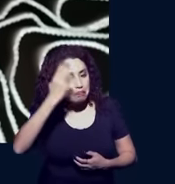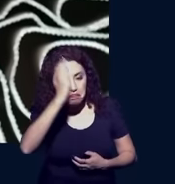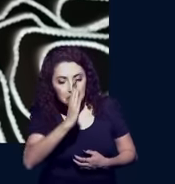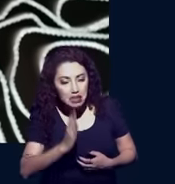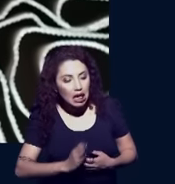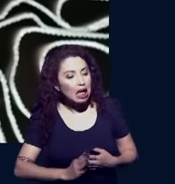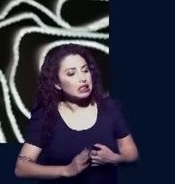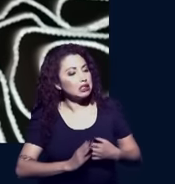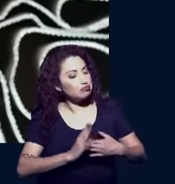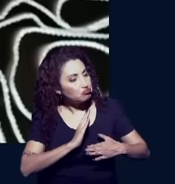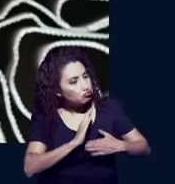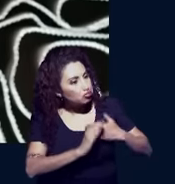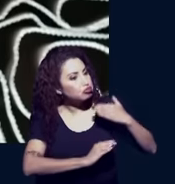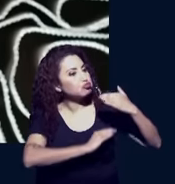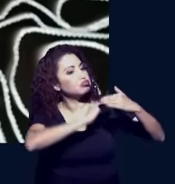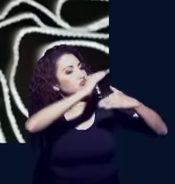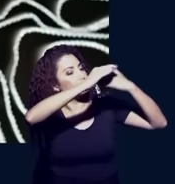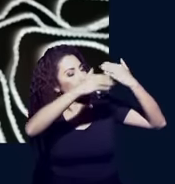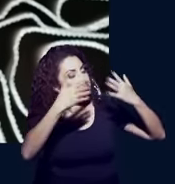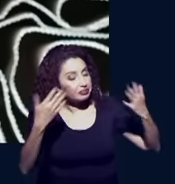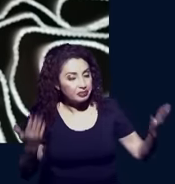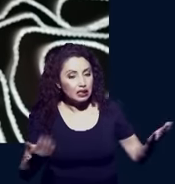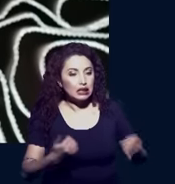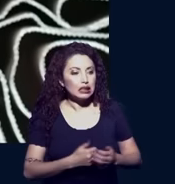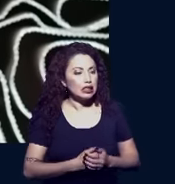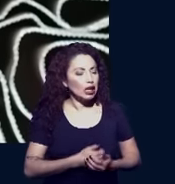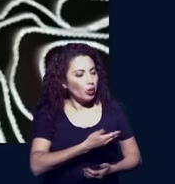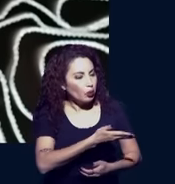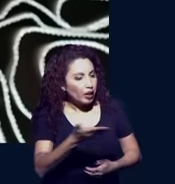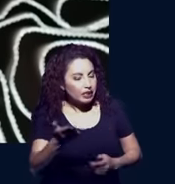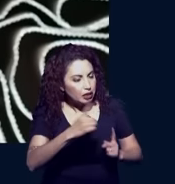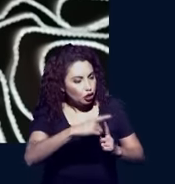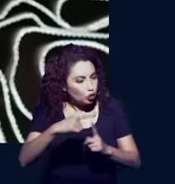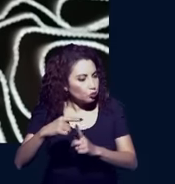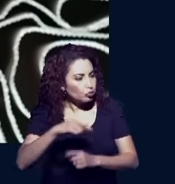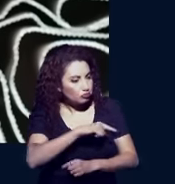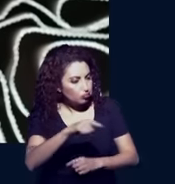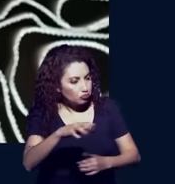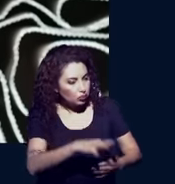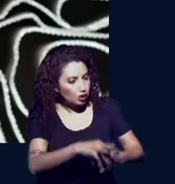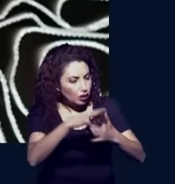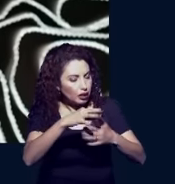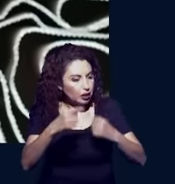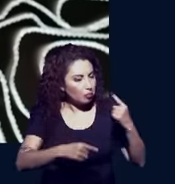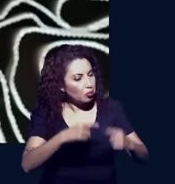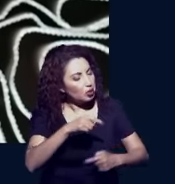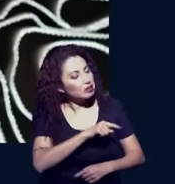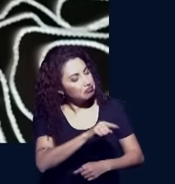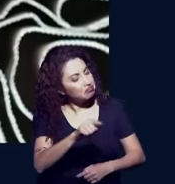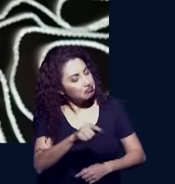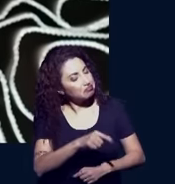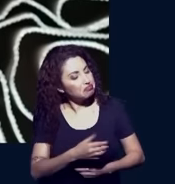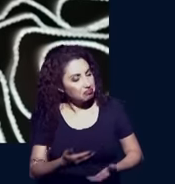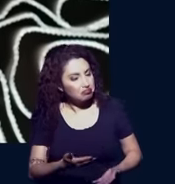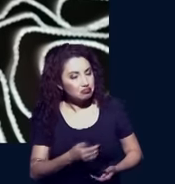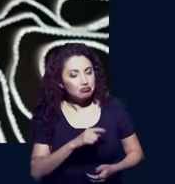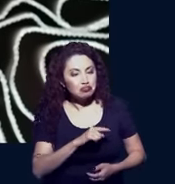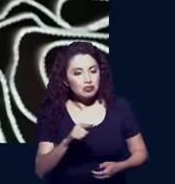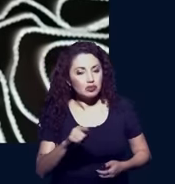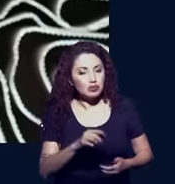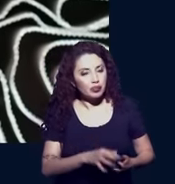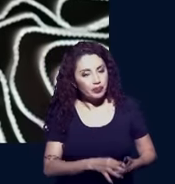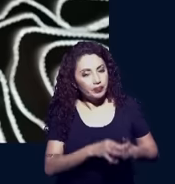Então esse tipo de liderança política que às vezes a gente concentra acha que a liderança é é é apenas